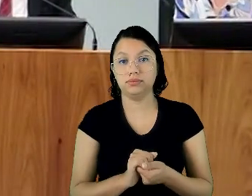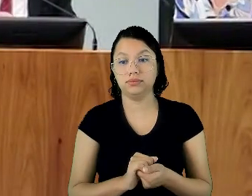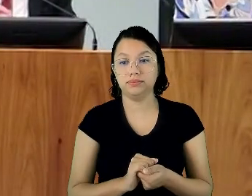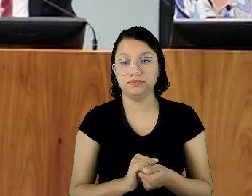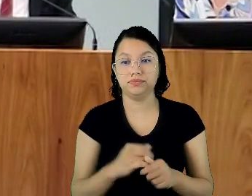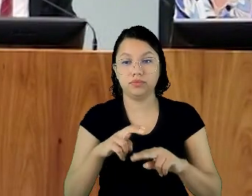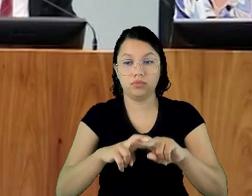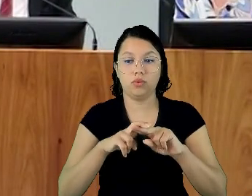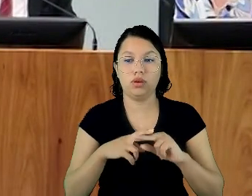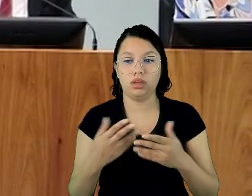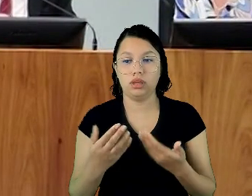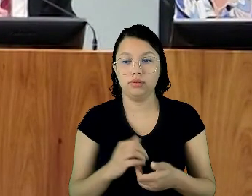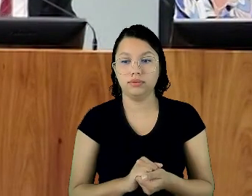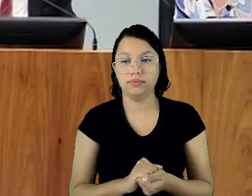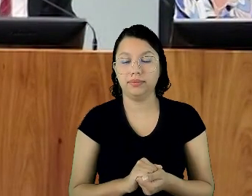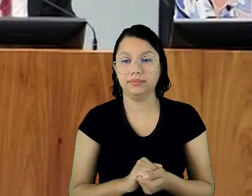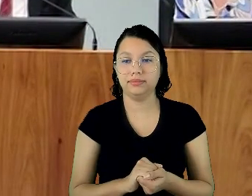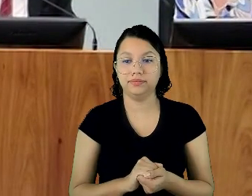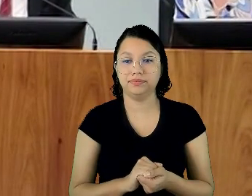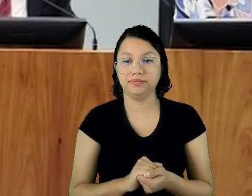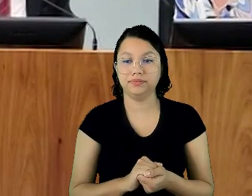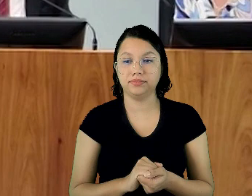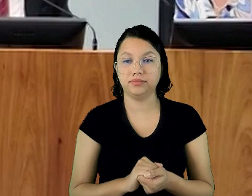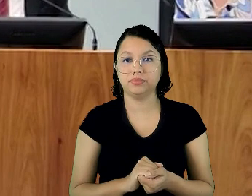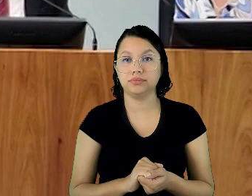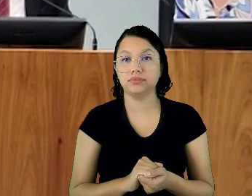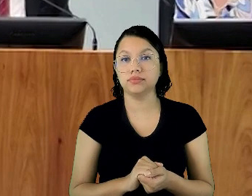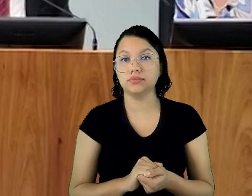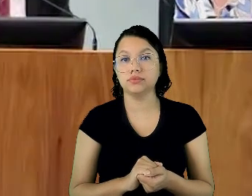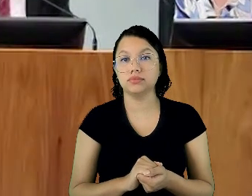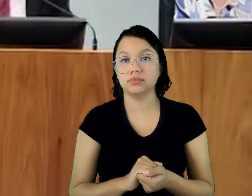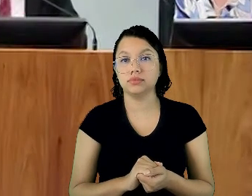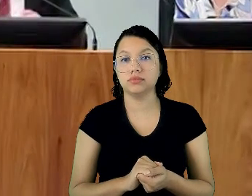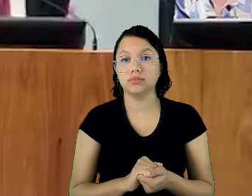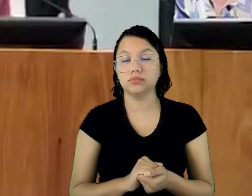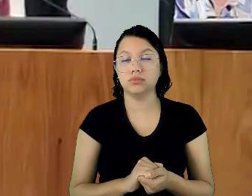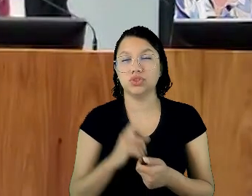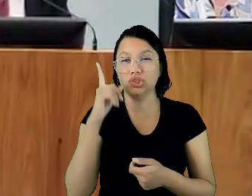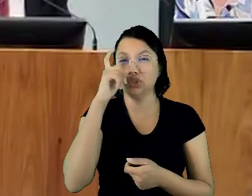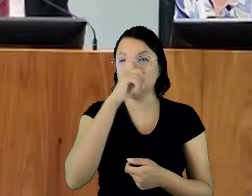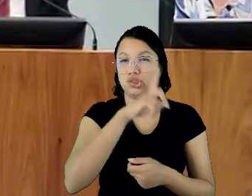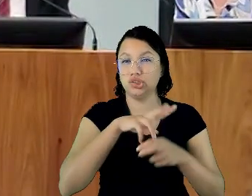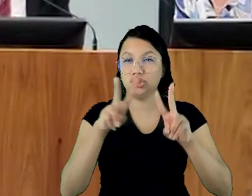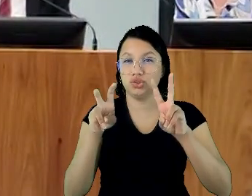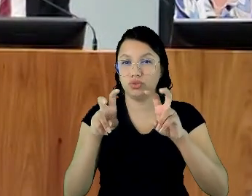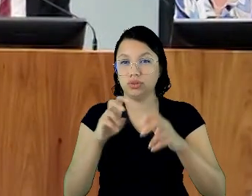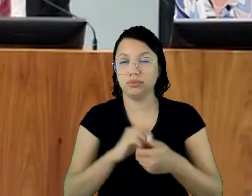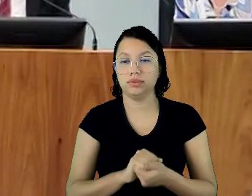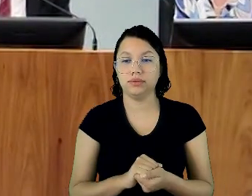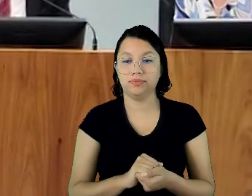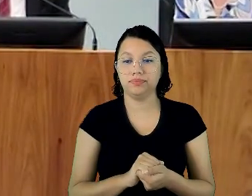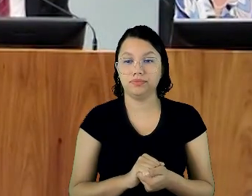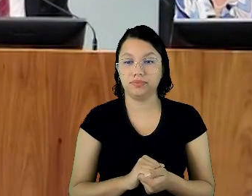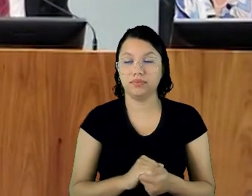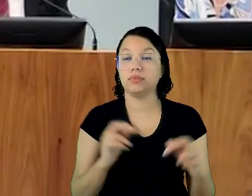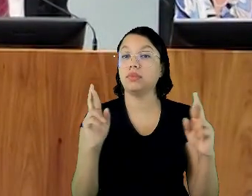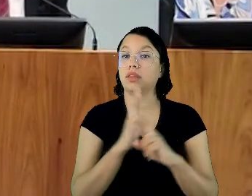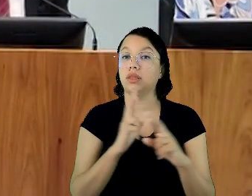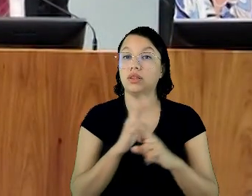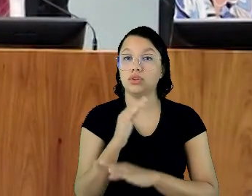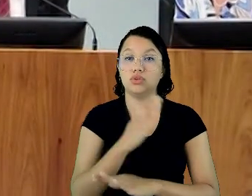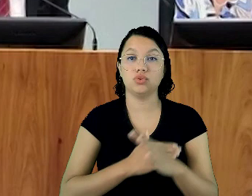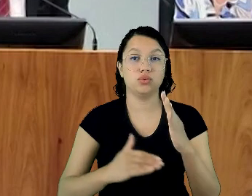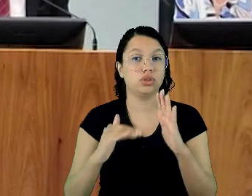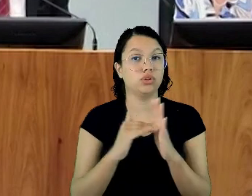a complexidade dos temas que envolvem toda a construção